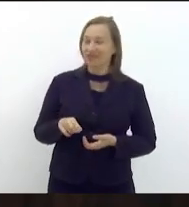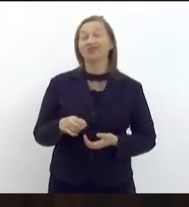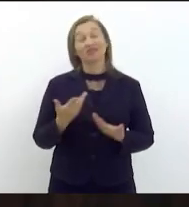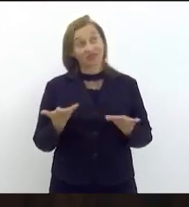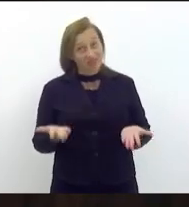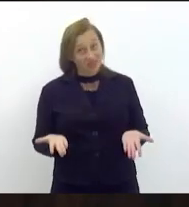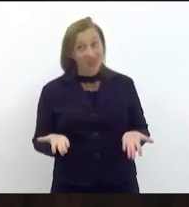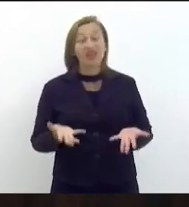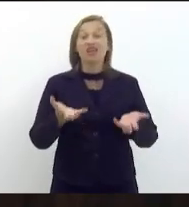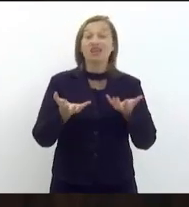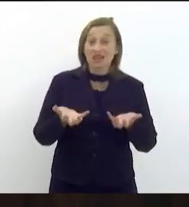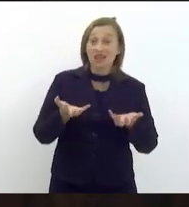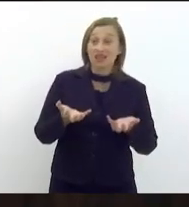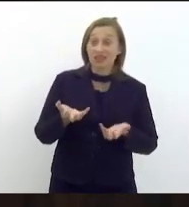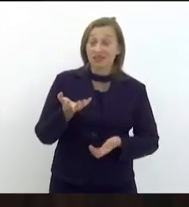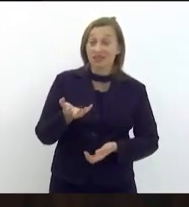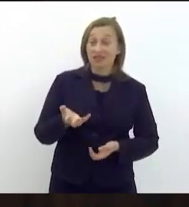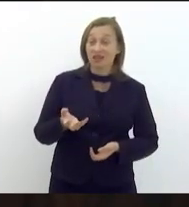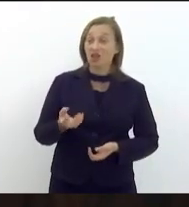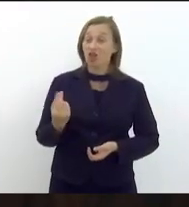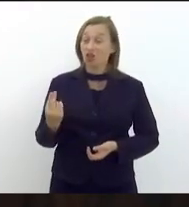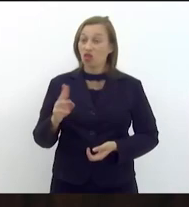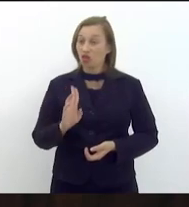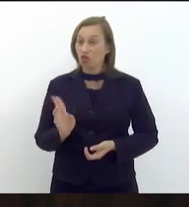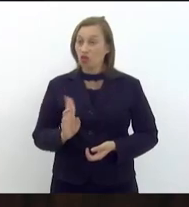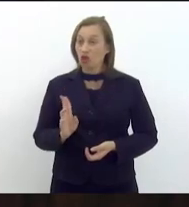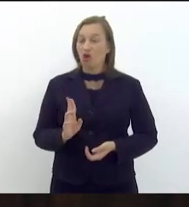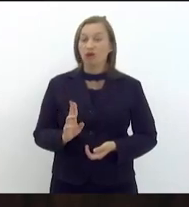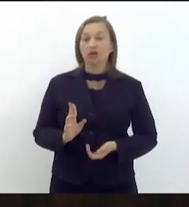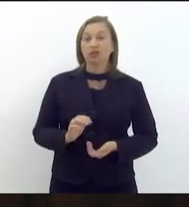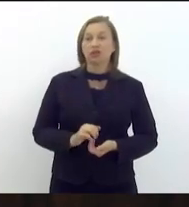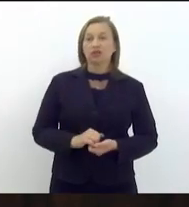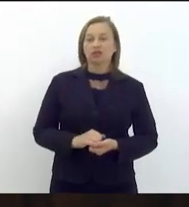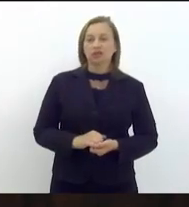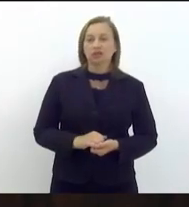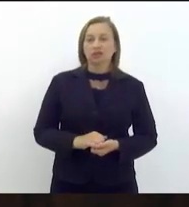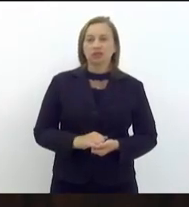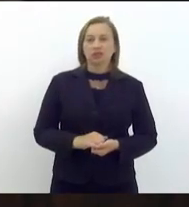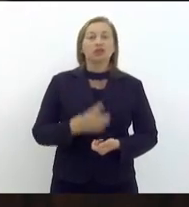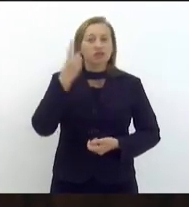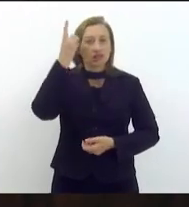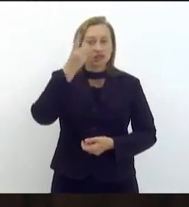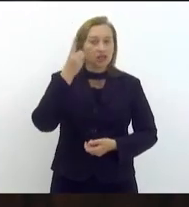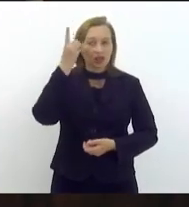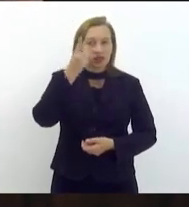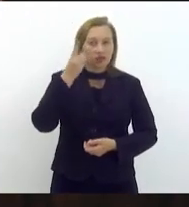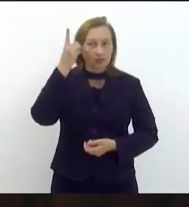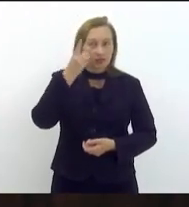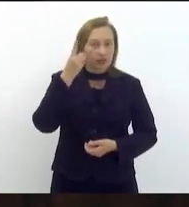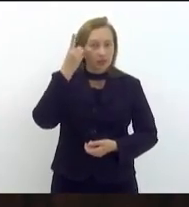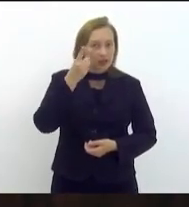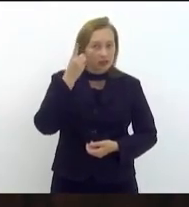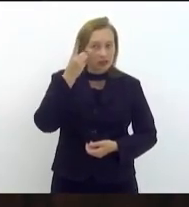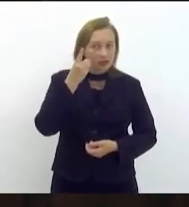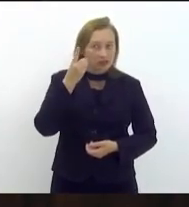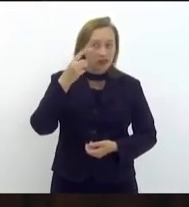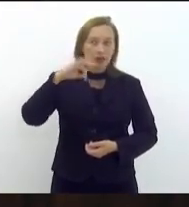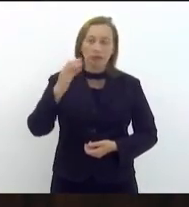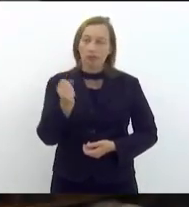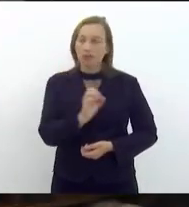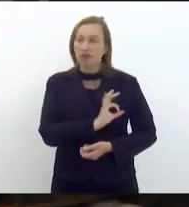então para quem quiser aqui a com autoria no projeto Deputado brasão deputada Marta Rocha Deputado Yuri